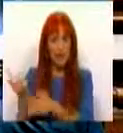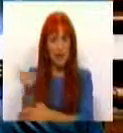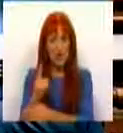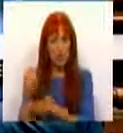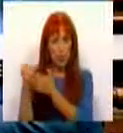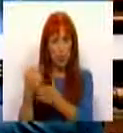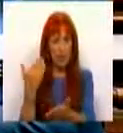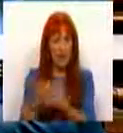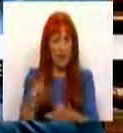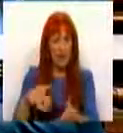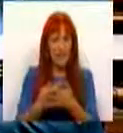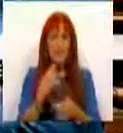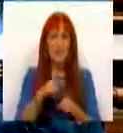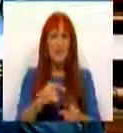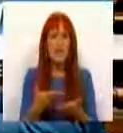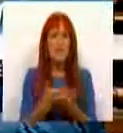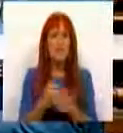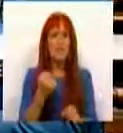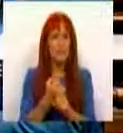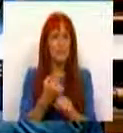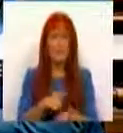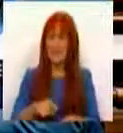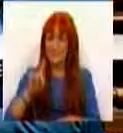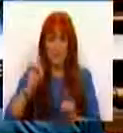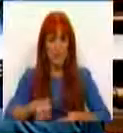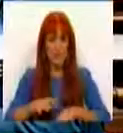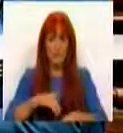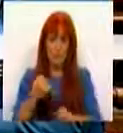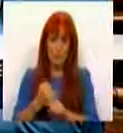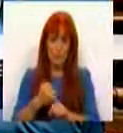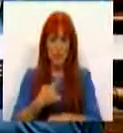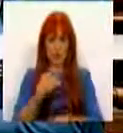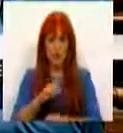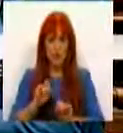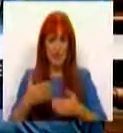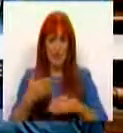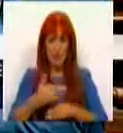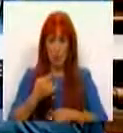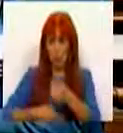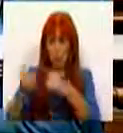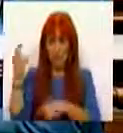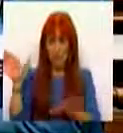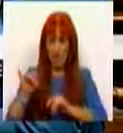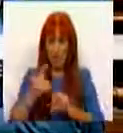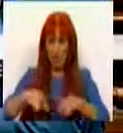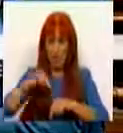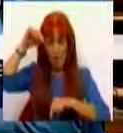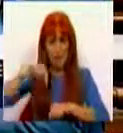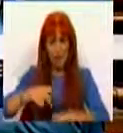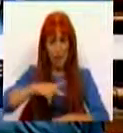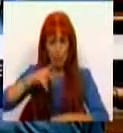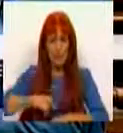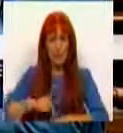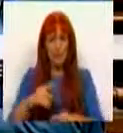excepcionais de apoio à reposição da atividade económica. Começámos a fazer esse trabalho, como lhe disse, no início da semana. Ontem já houve mais uma reunião aqui em